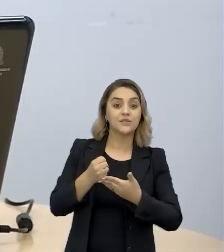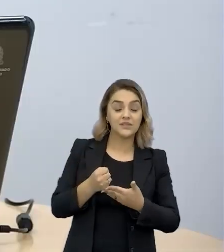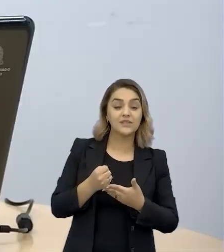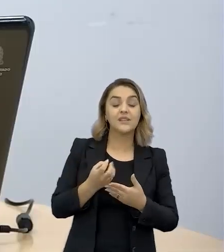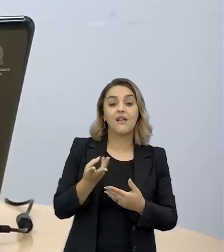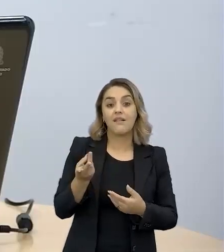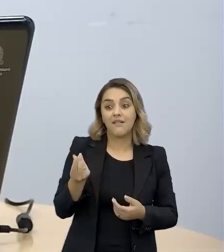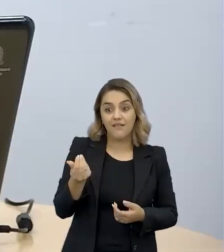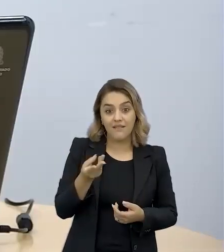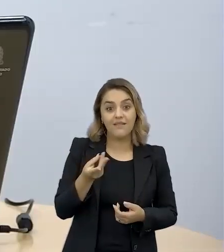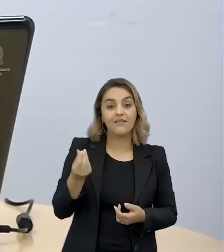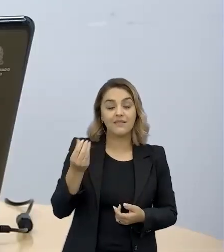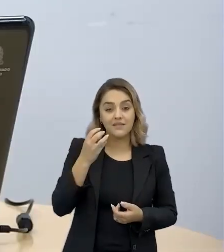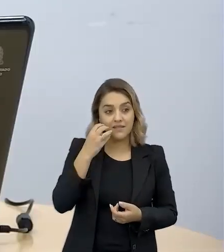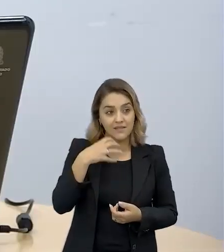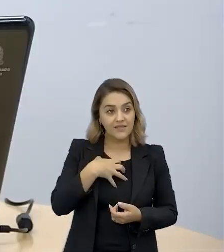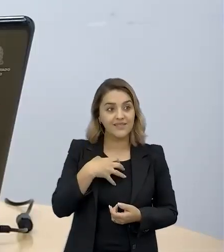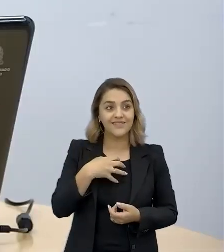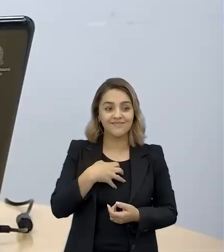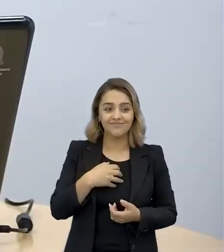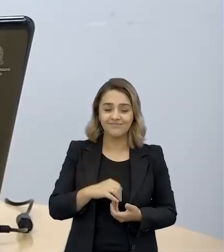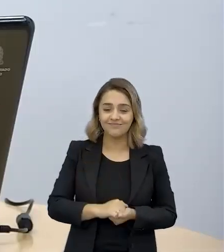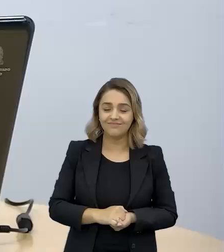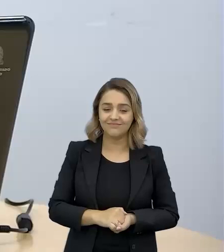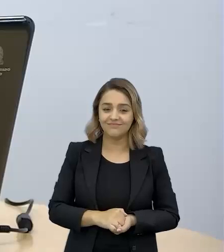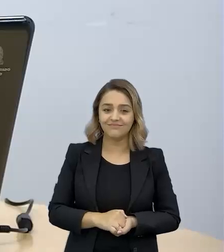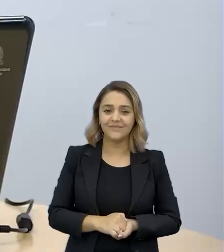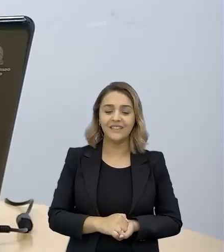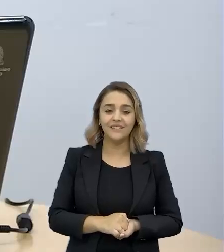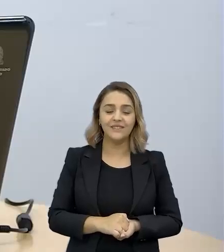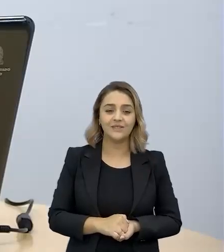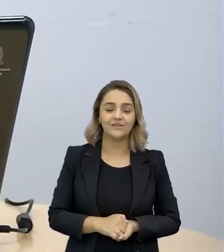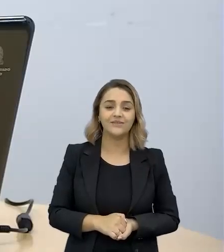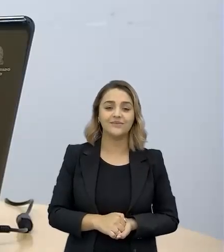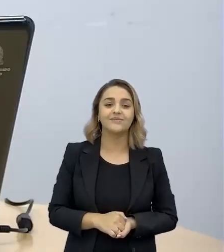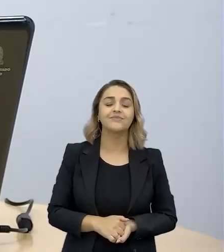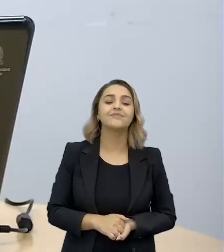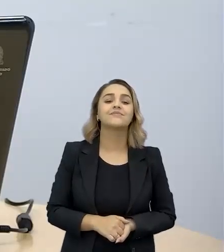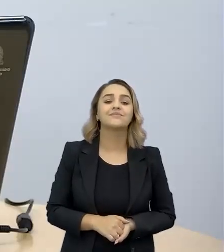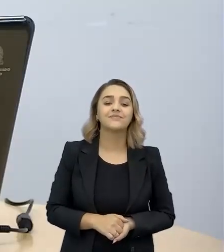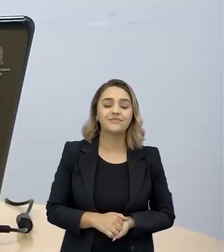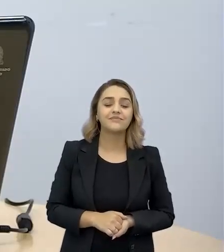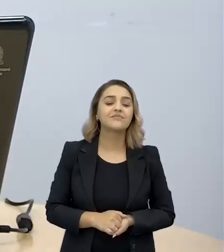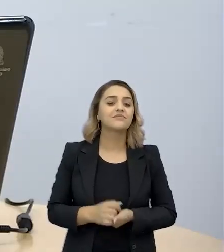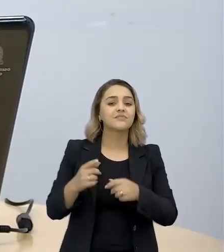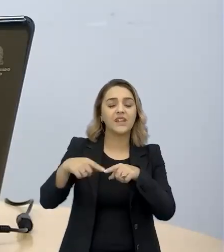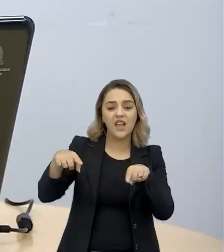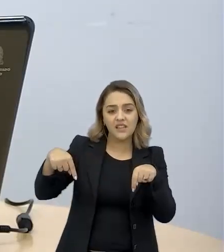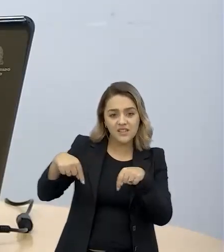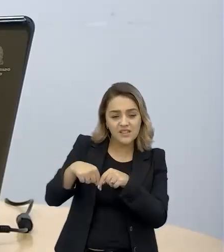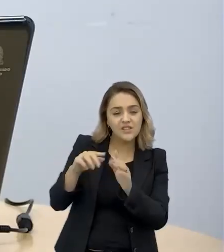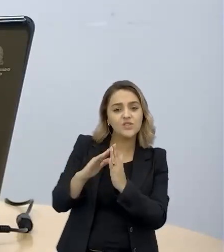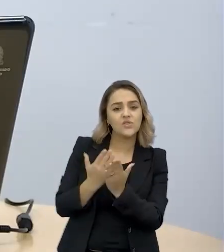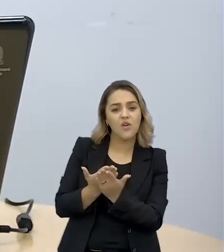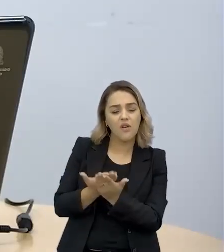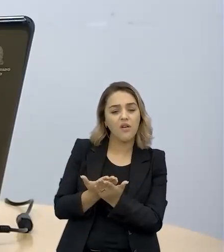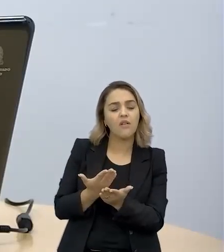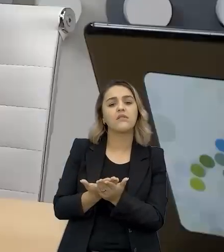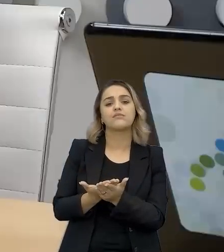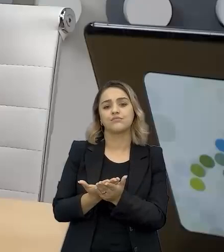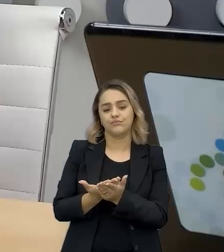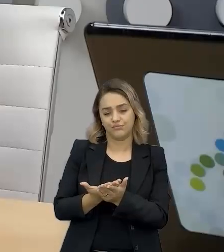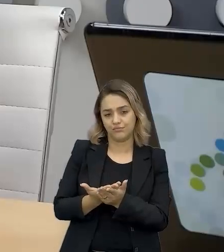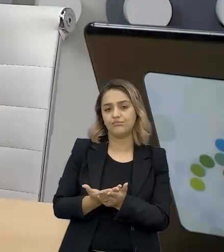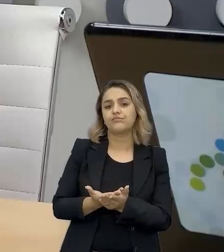sensação até de que o nosso trabalho está valendo a pena, né? No chão da escola, né? Sim. Bem isso. A Adriana